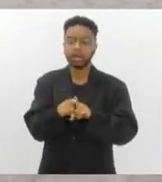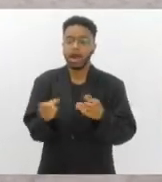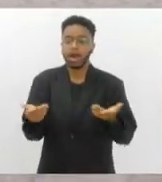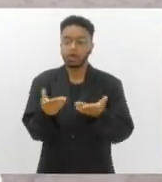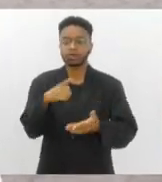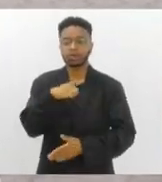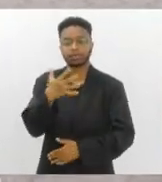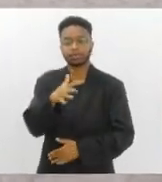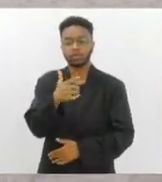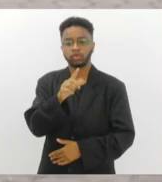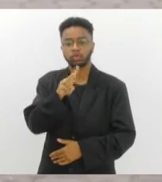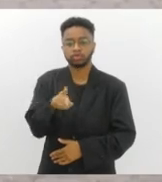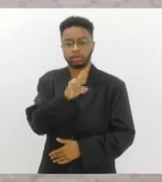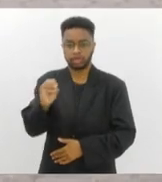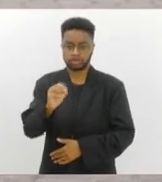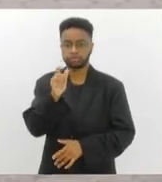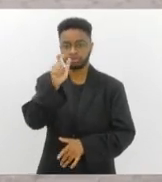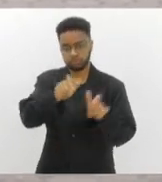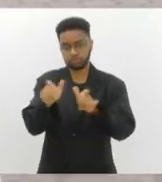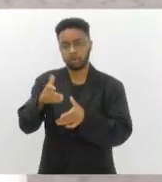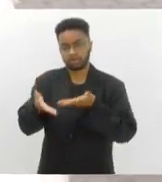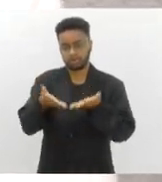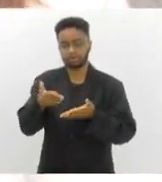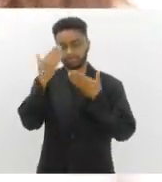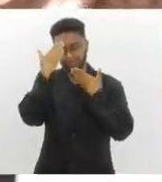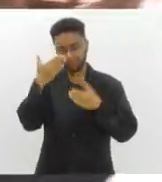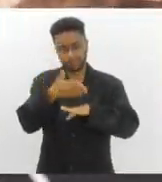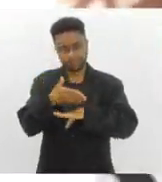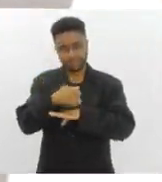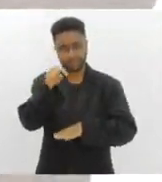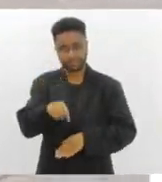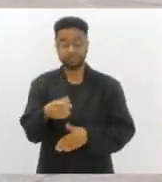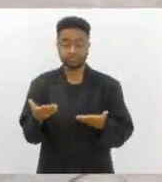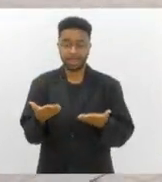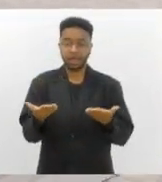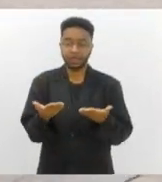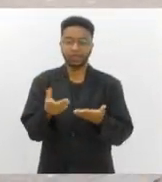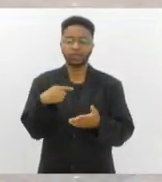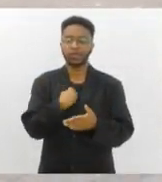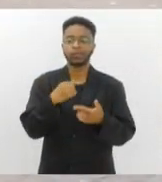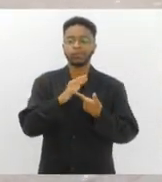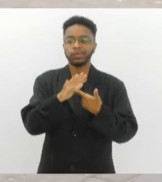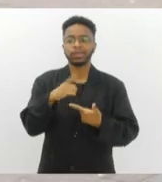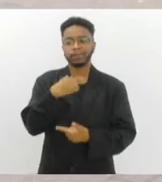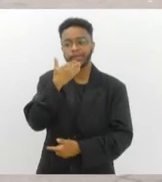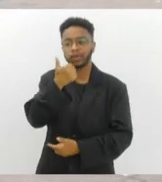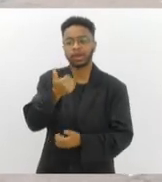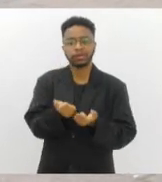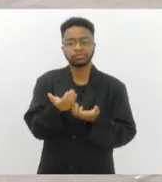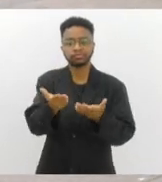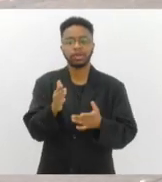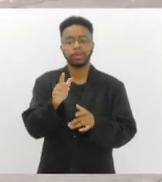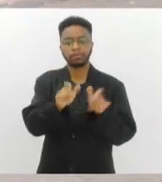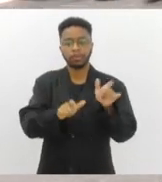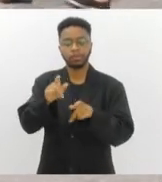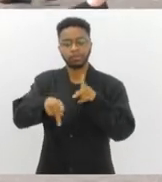torno de 2.500 atendimentos até o momento. Obrigado pela participação. É isso, Vicente, trazendo melhorias aí para a população fluminense, né? Voltamos com você